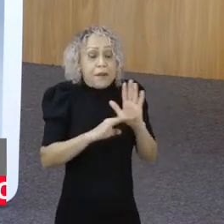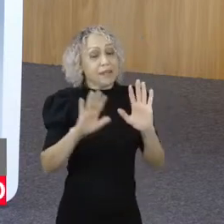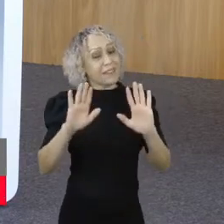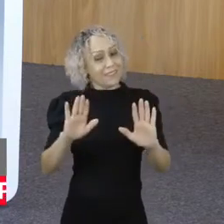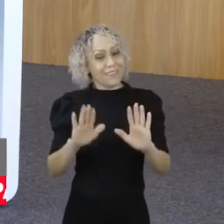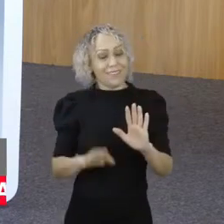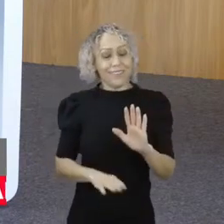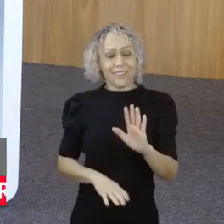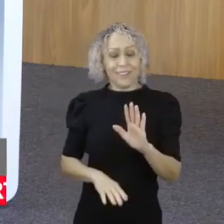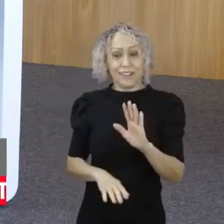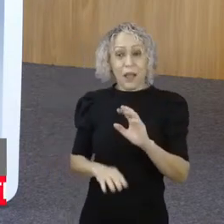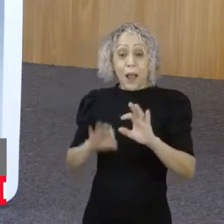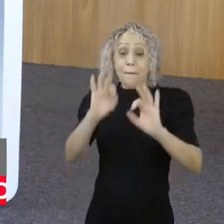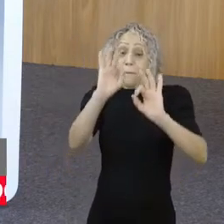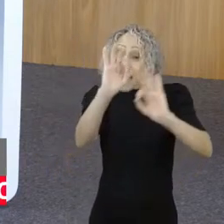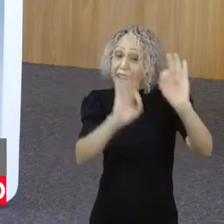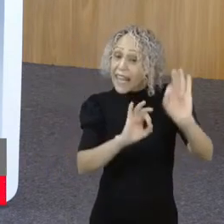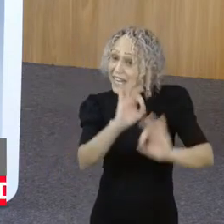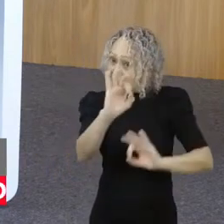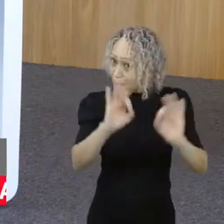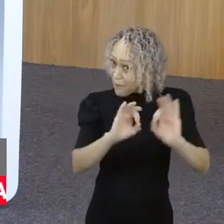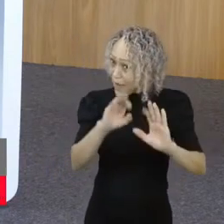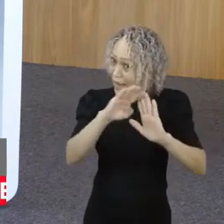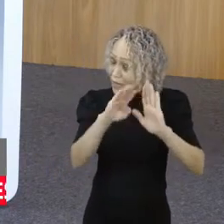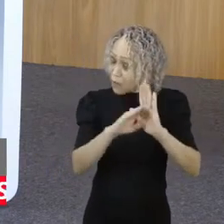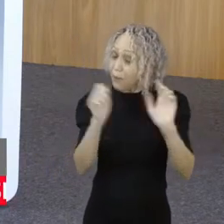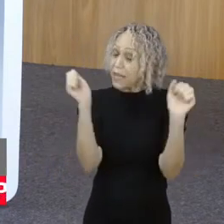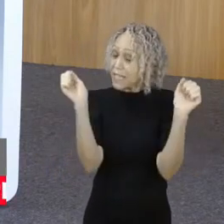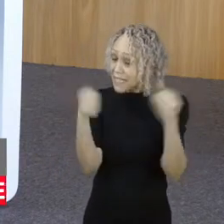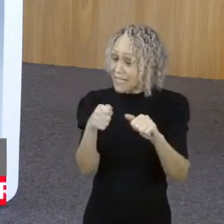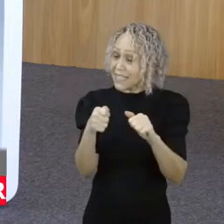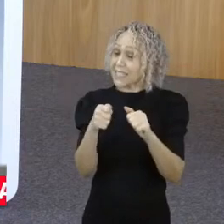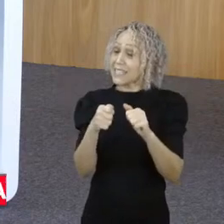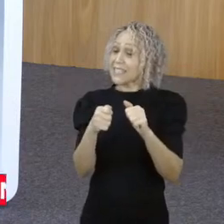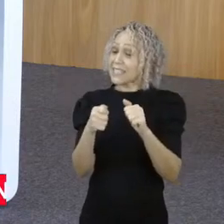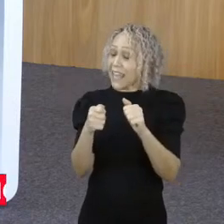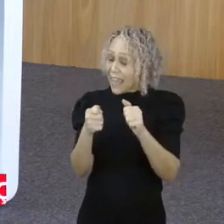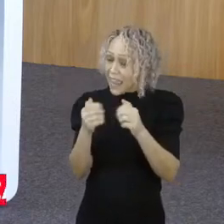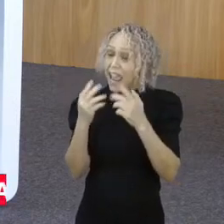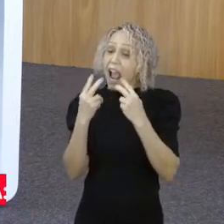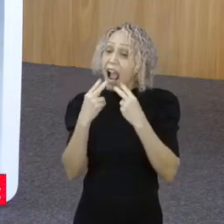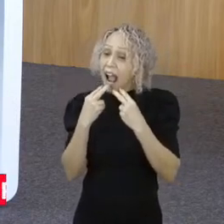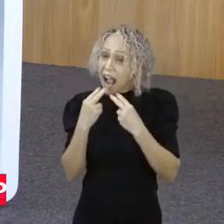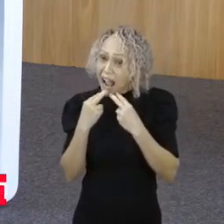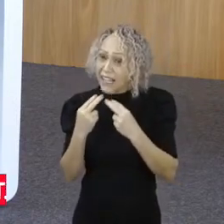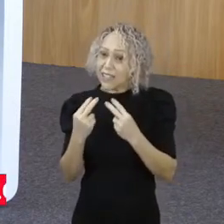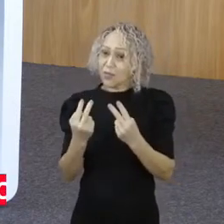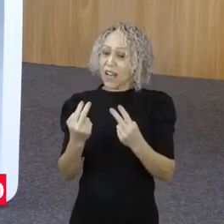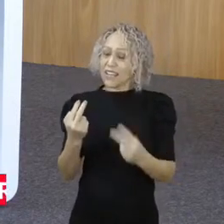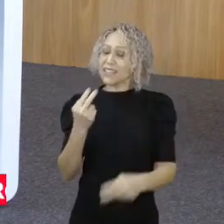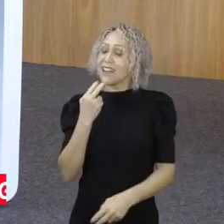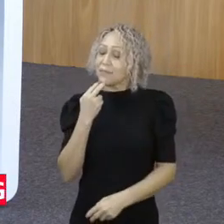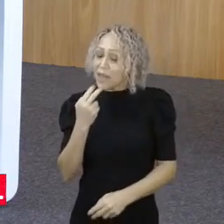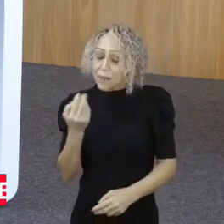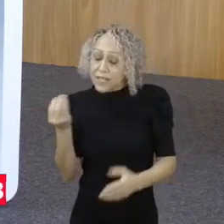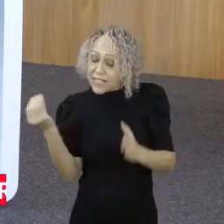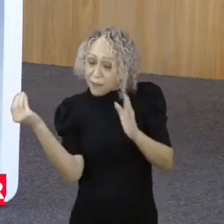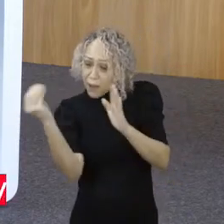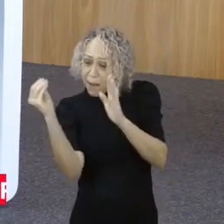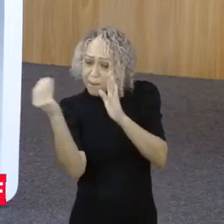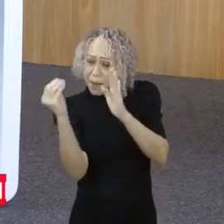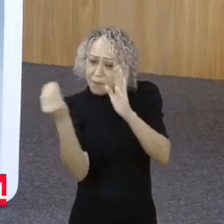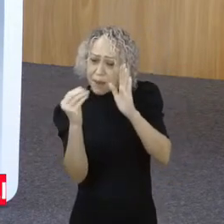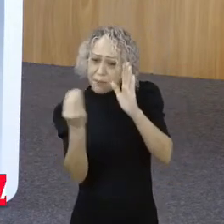tá? Maravilha, secretária, obrigada aqui pelas informações. Então, segunda-feira, pontapé inicial para preparar